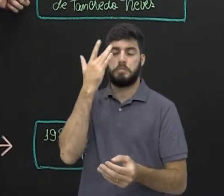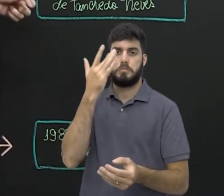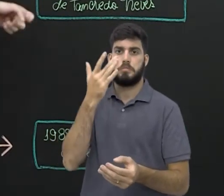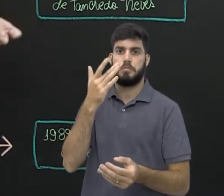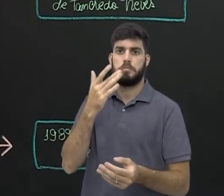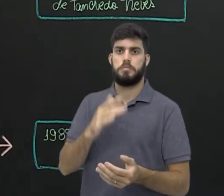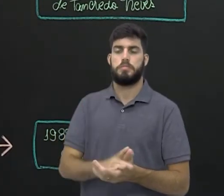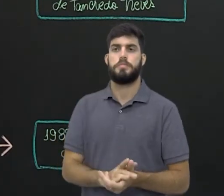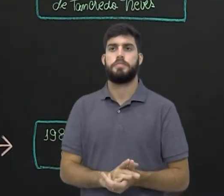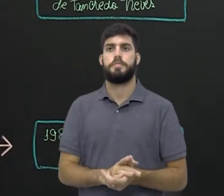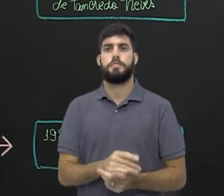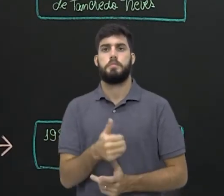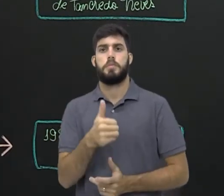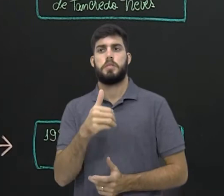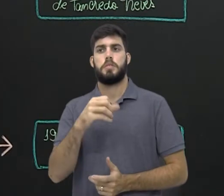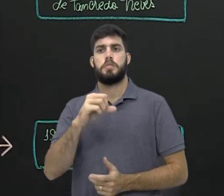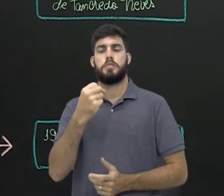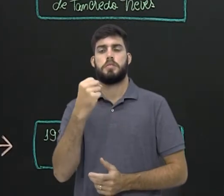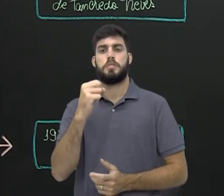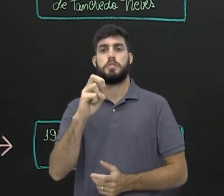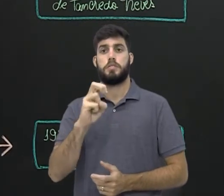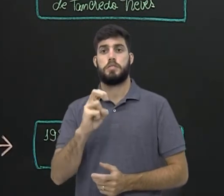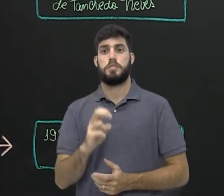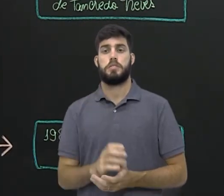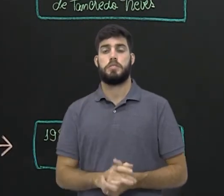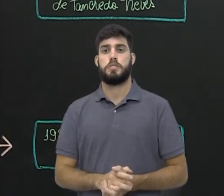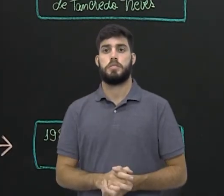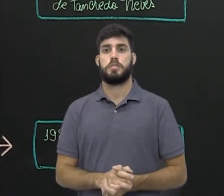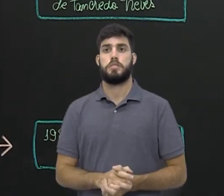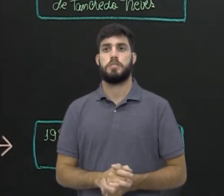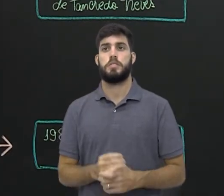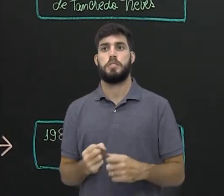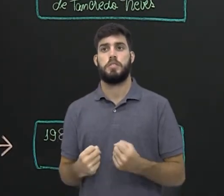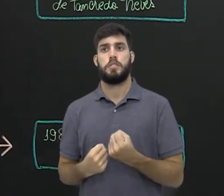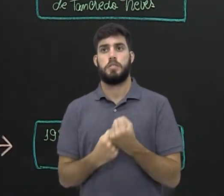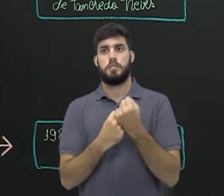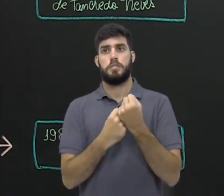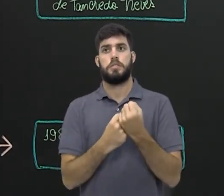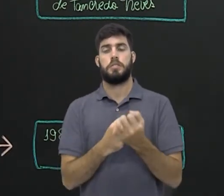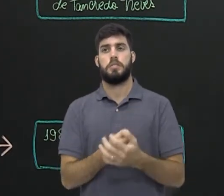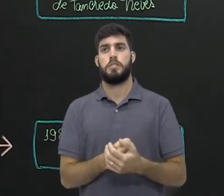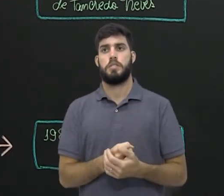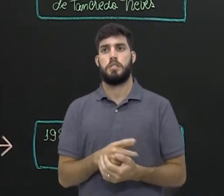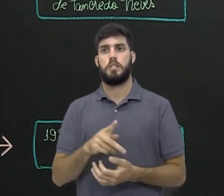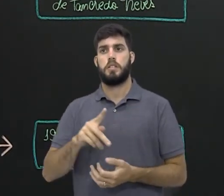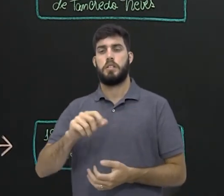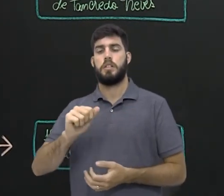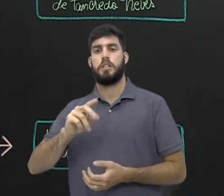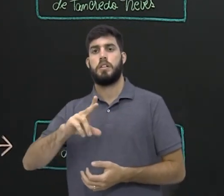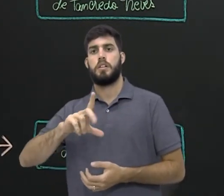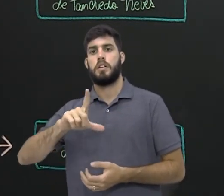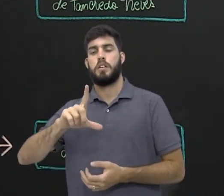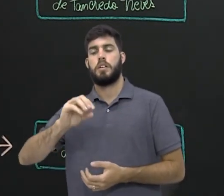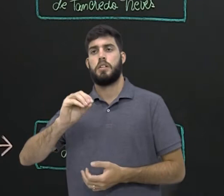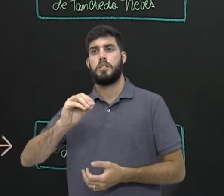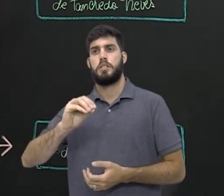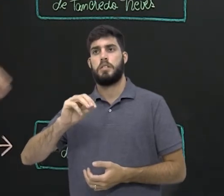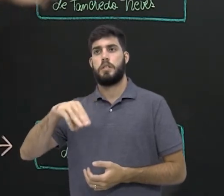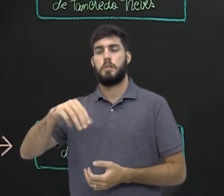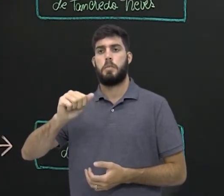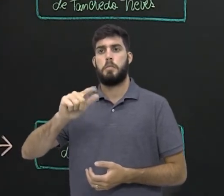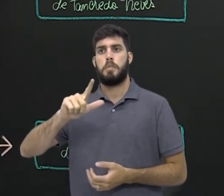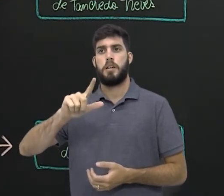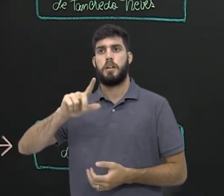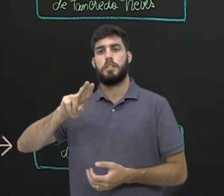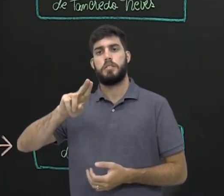em 1985, e apoiou um civil, Paulo Maluf, que era ligado aos grupos da ditadura. Mas